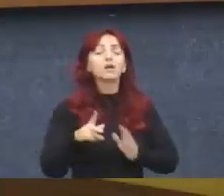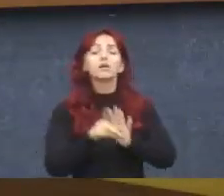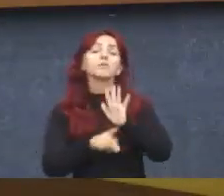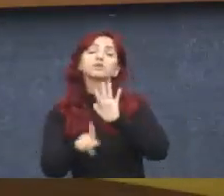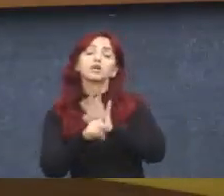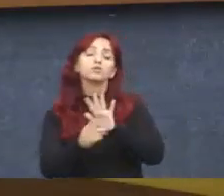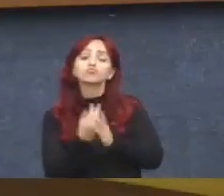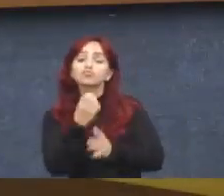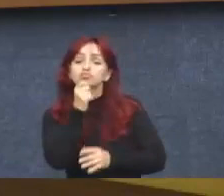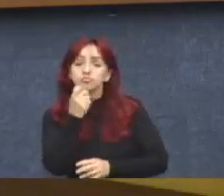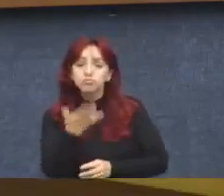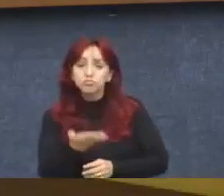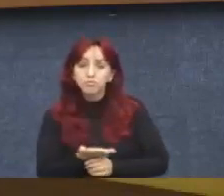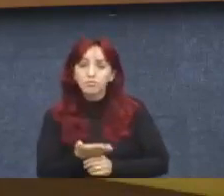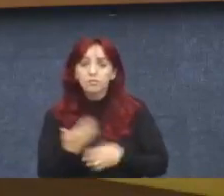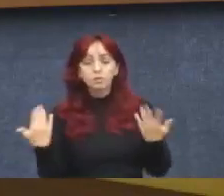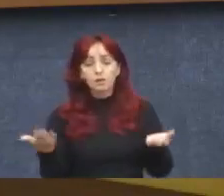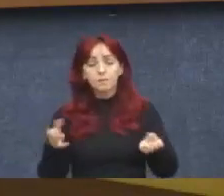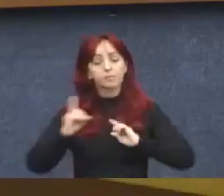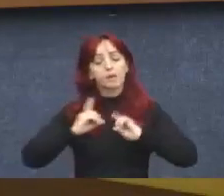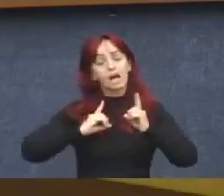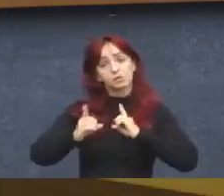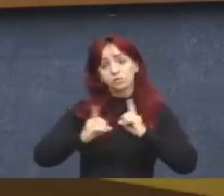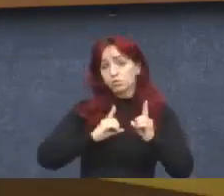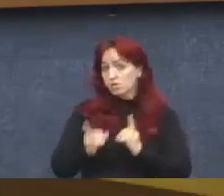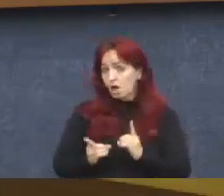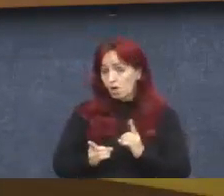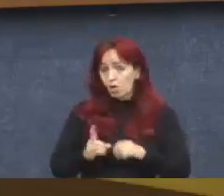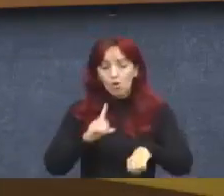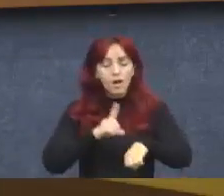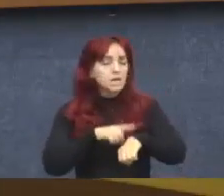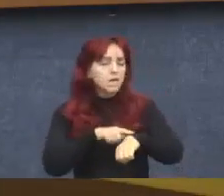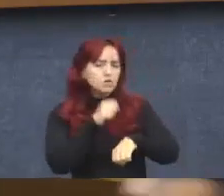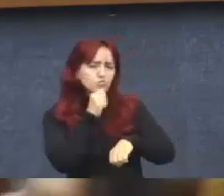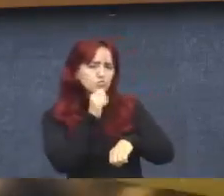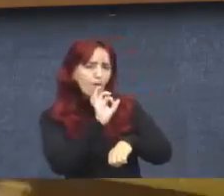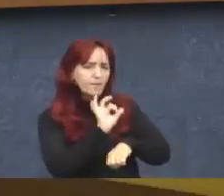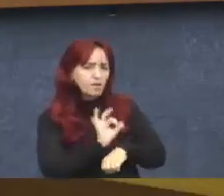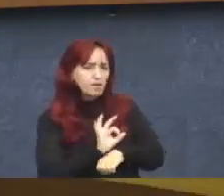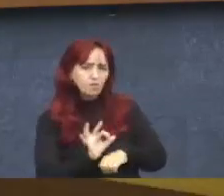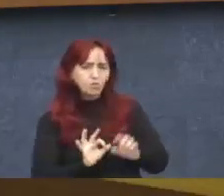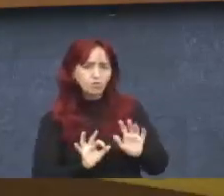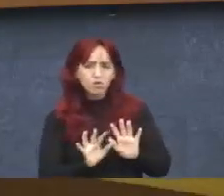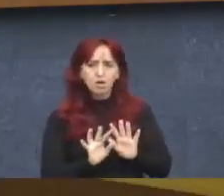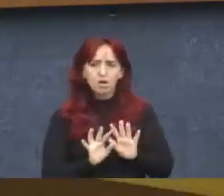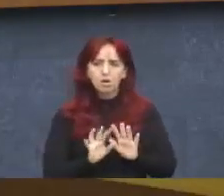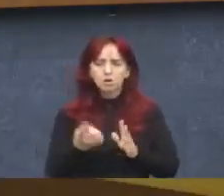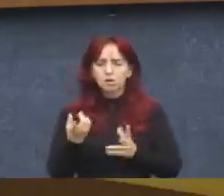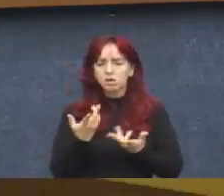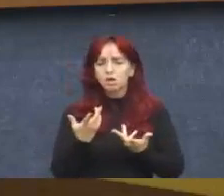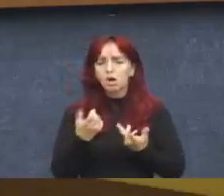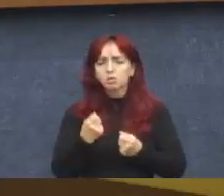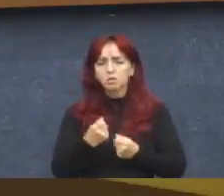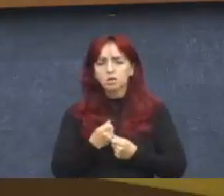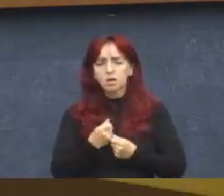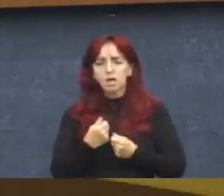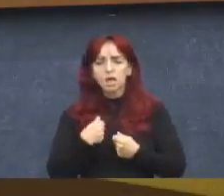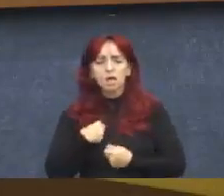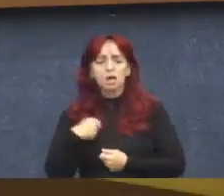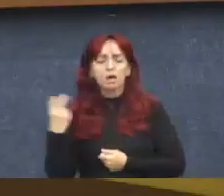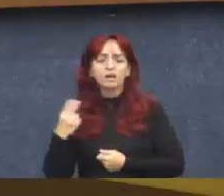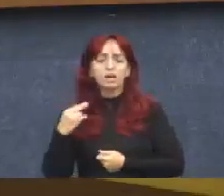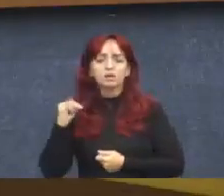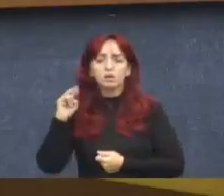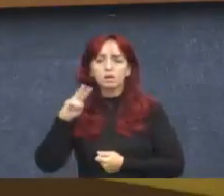Então, gente, a discussão não é nenhum momento. A discussão aqui é que nós, eu e a vereadora Isa, que fizemos a discussão